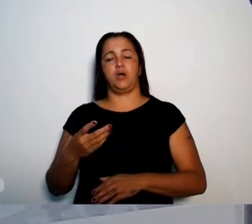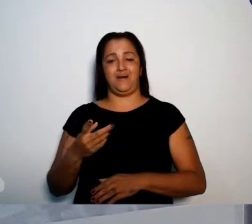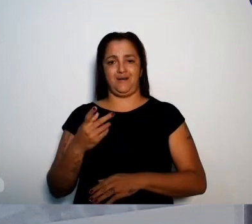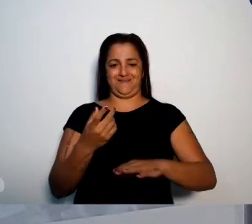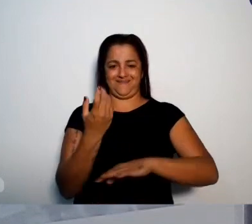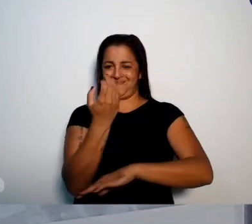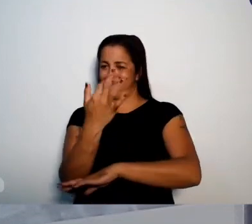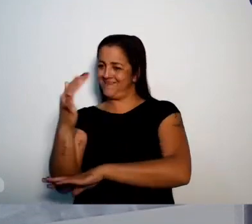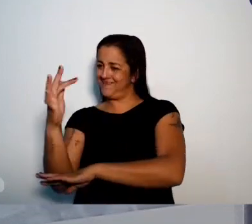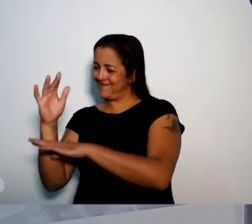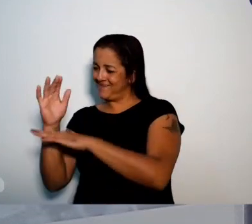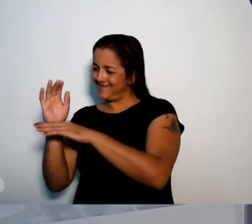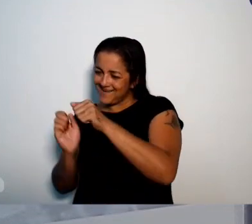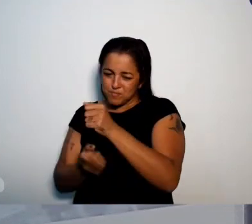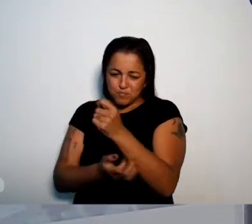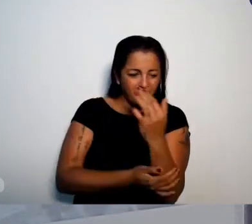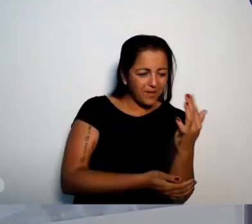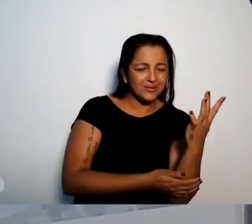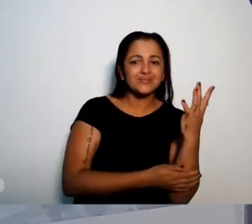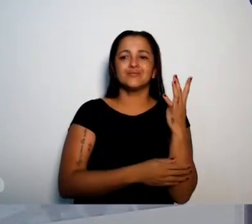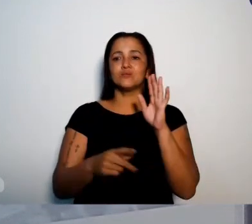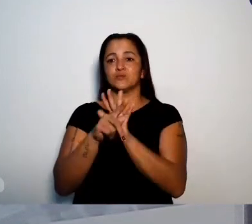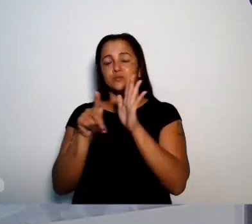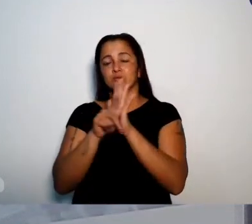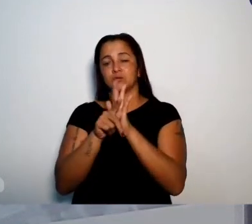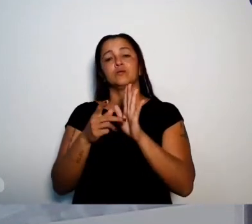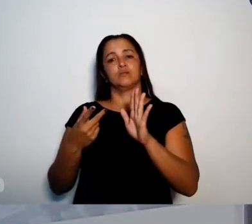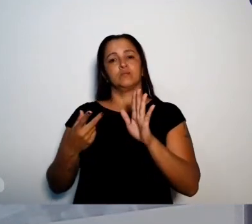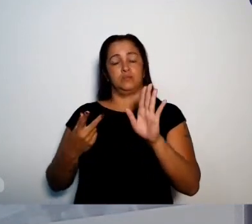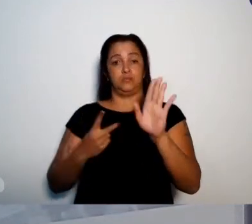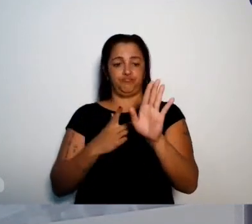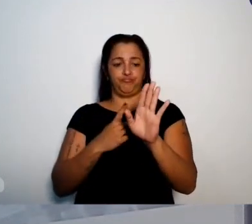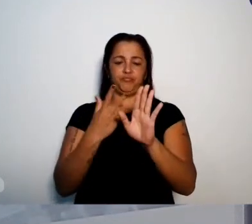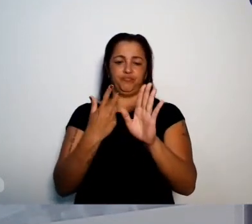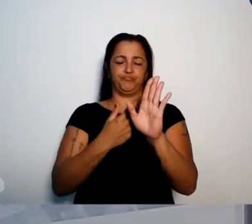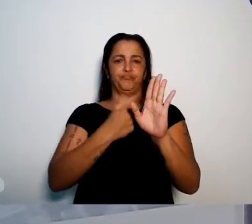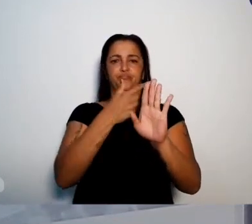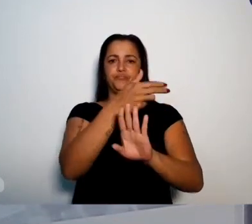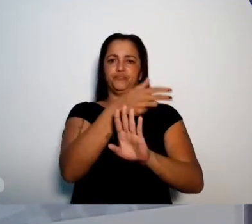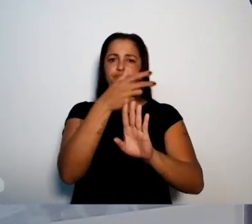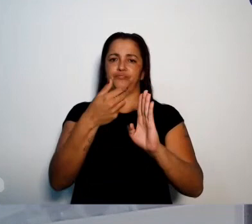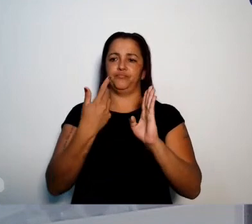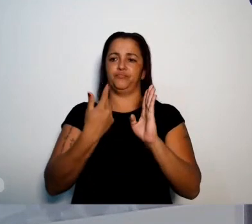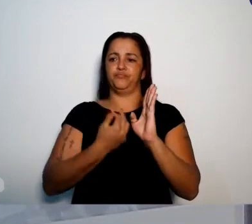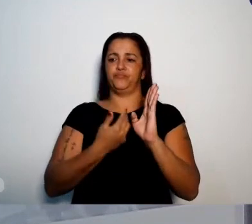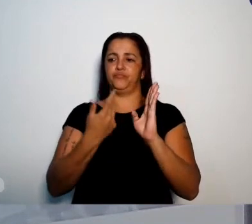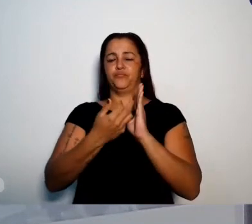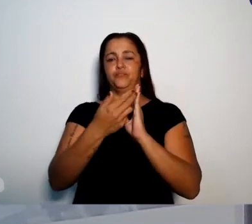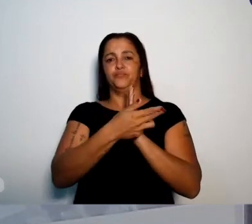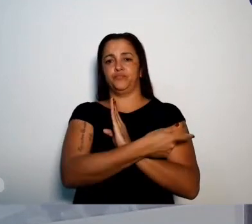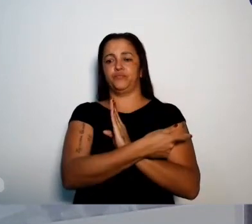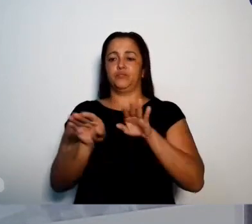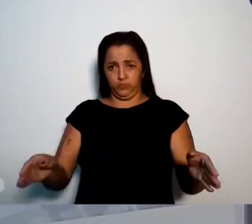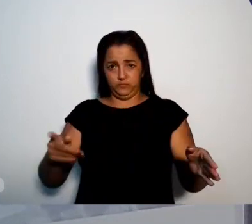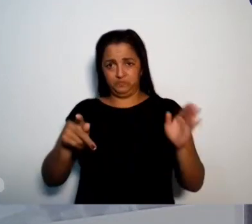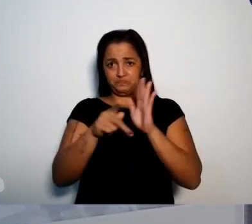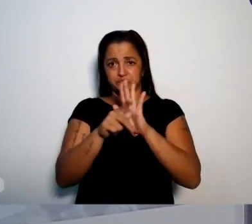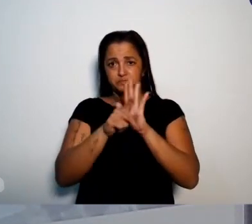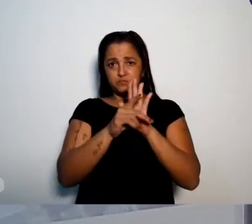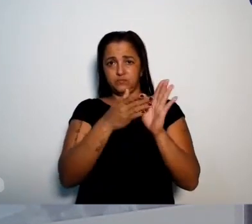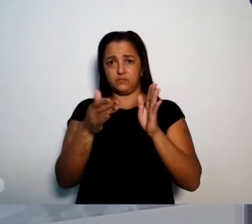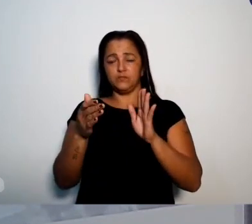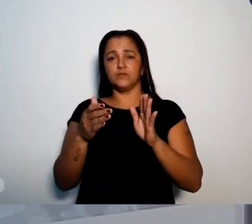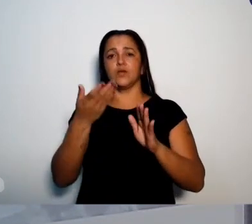ali em torno, na calçada, em torno da creche Criança Feliz. Ali